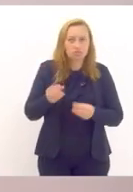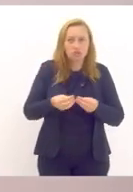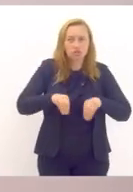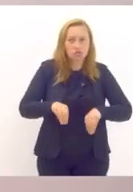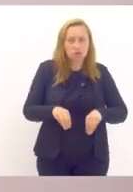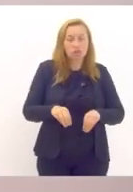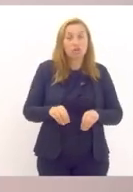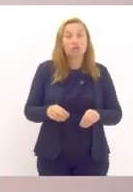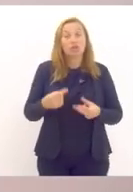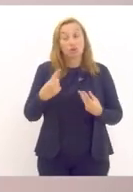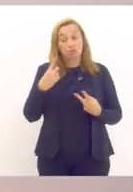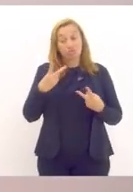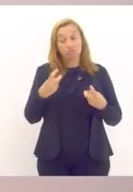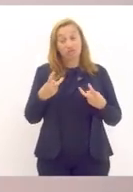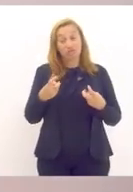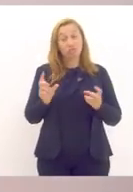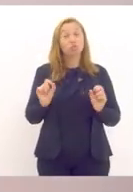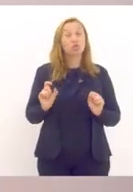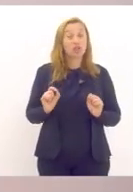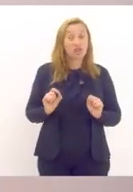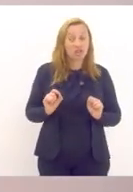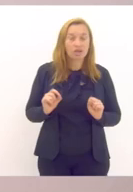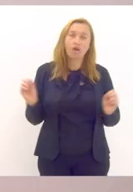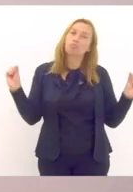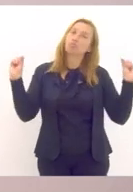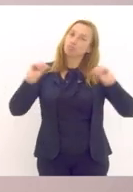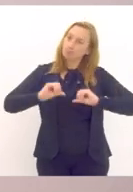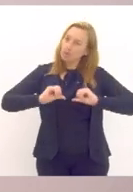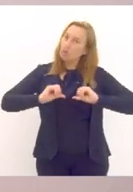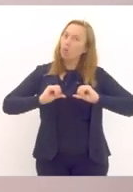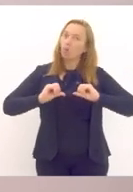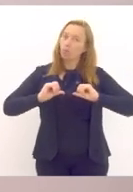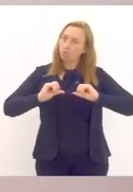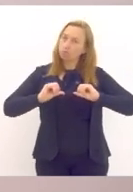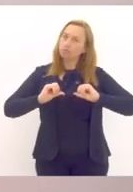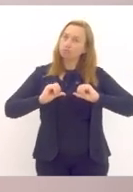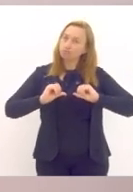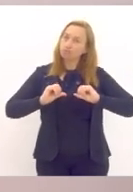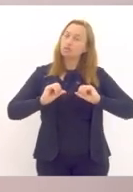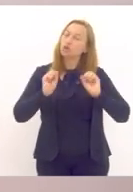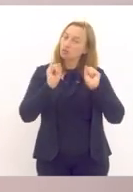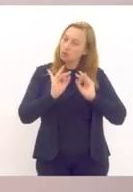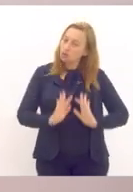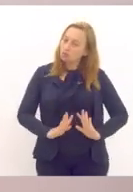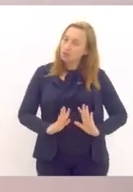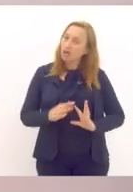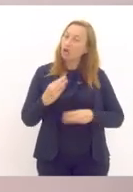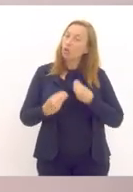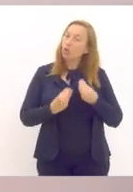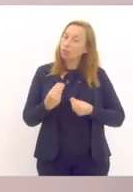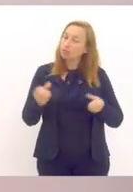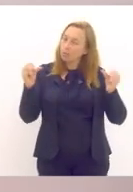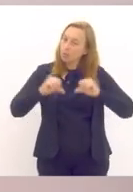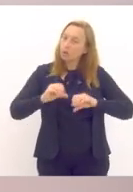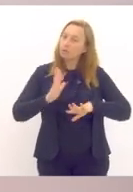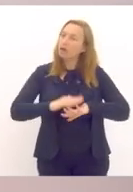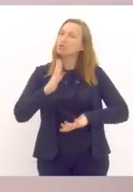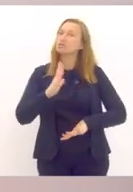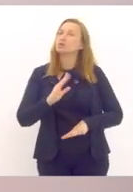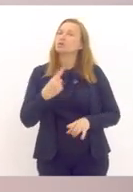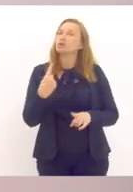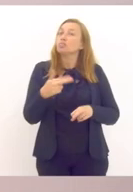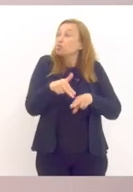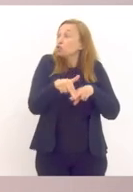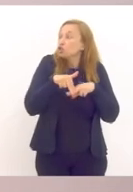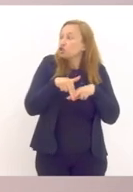por uma situação que é pior do ponto de vista distributivo, e eu vou explicar como é que isso está piorando um pouco mais, por